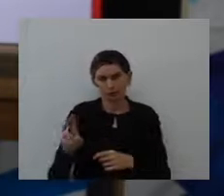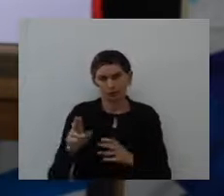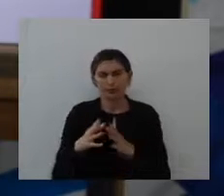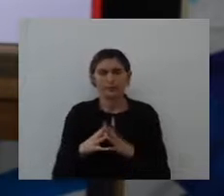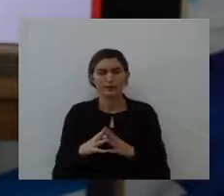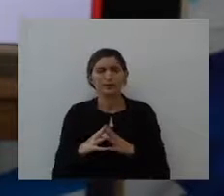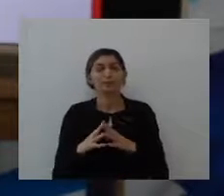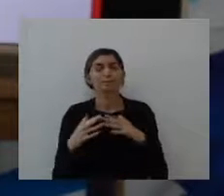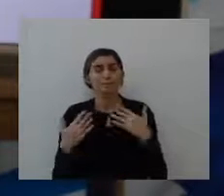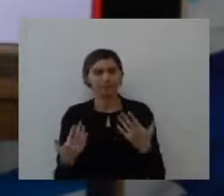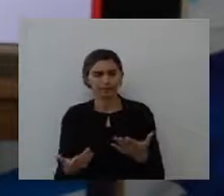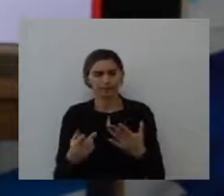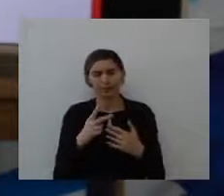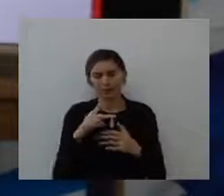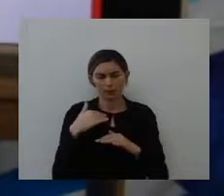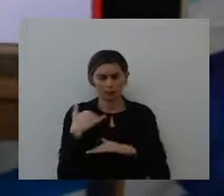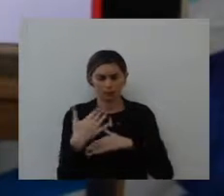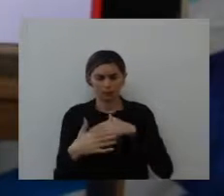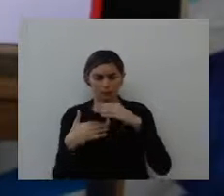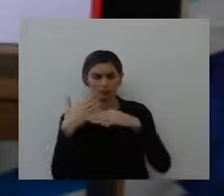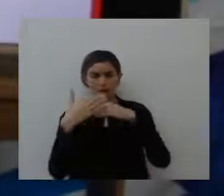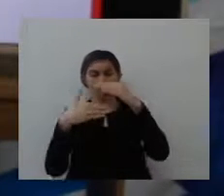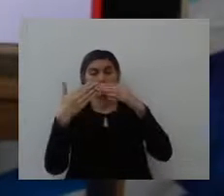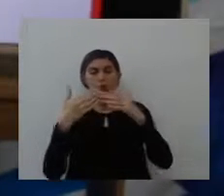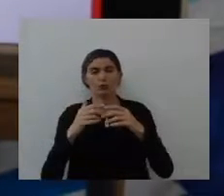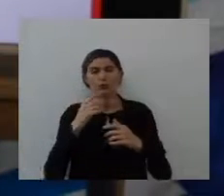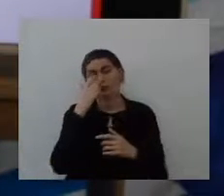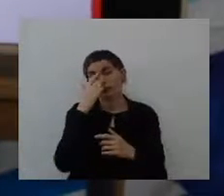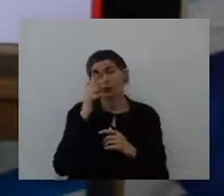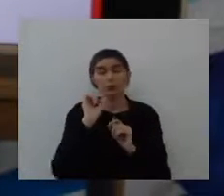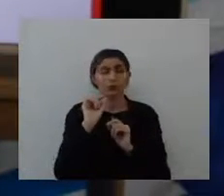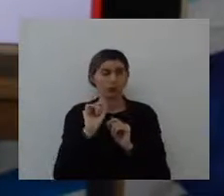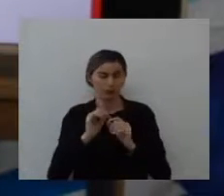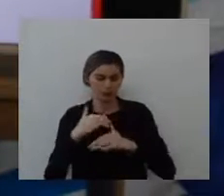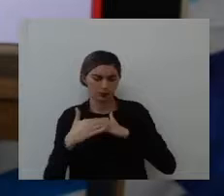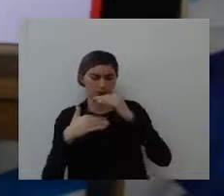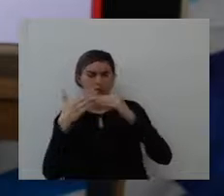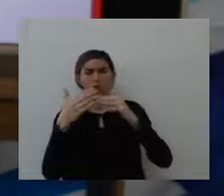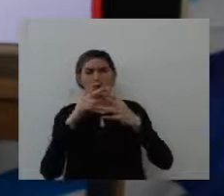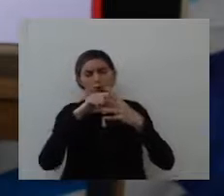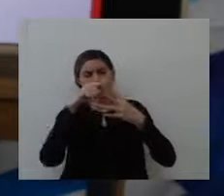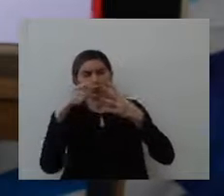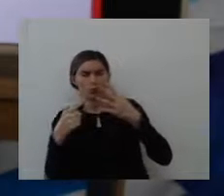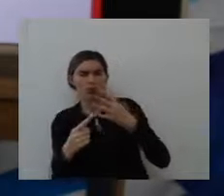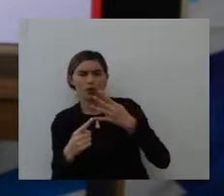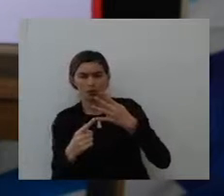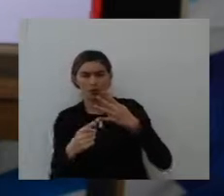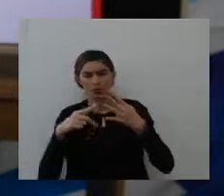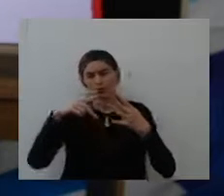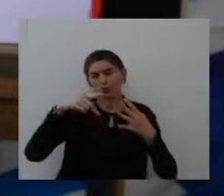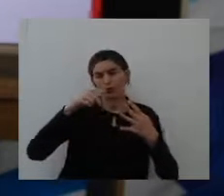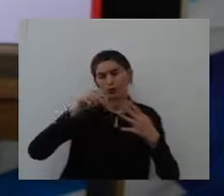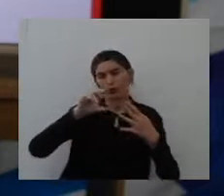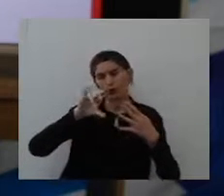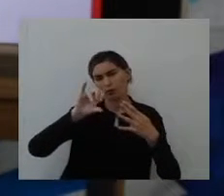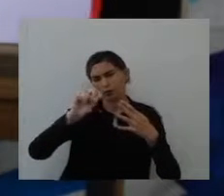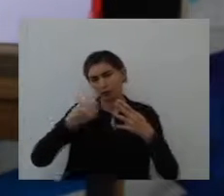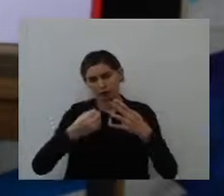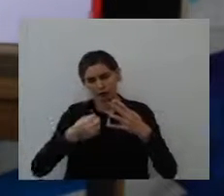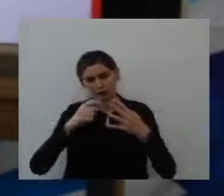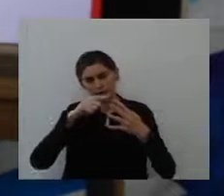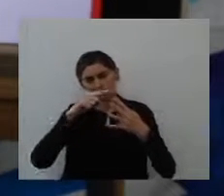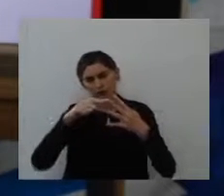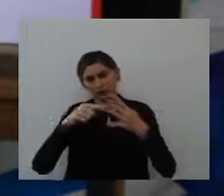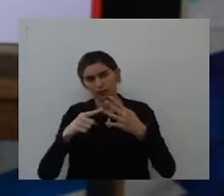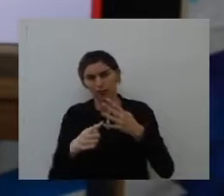tá bem? Essa evolução ela vai se dar através de 4 formas de polis, tá bem?